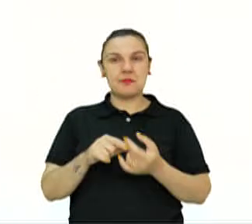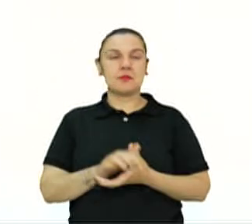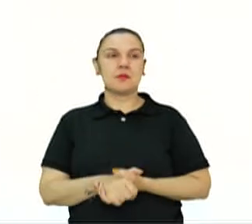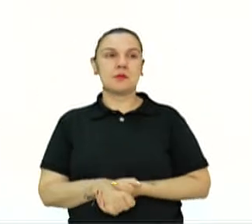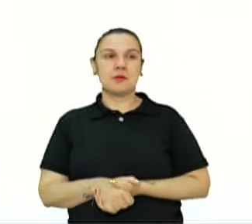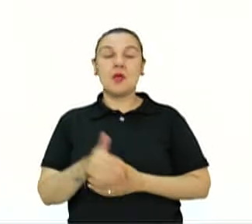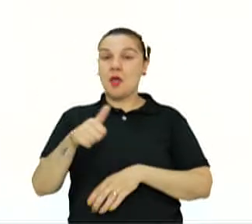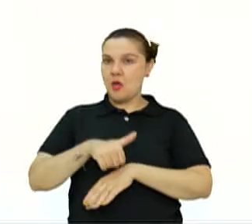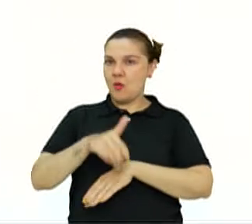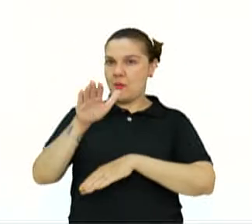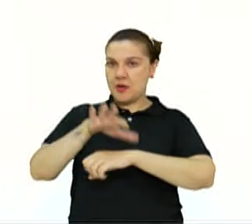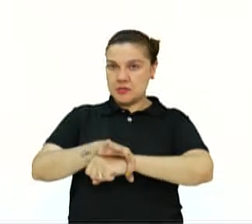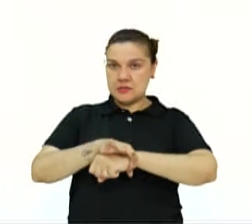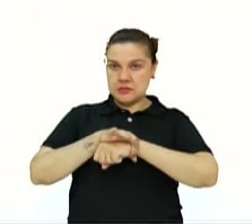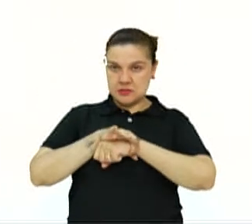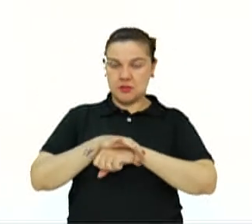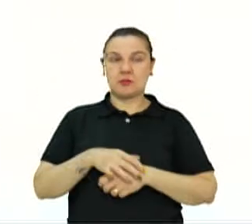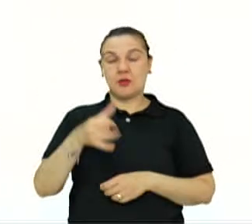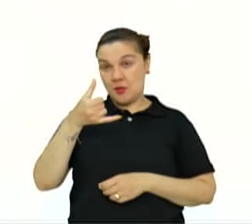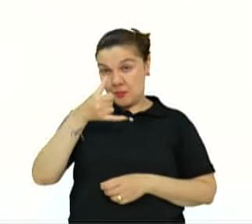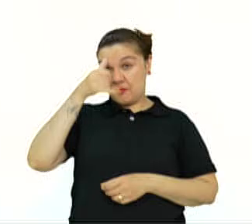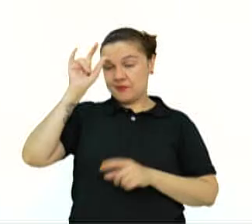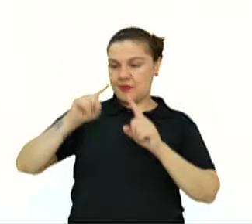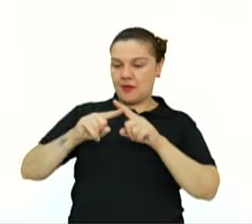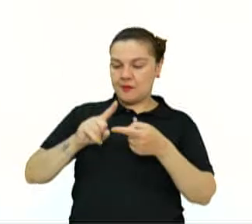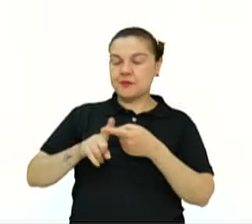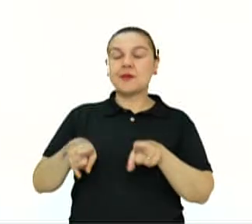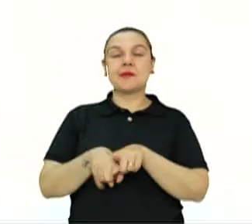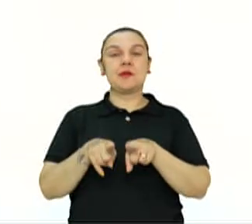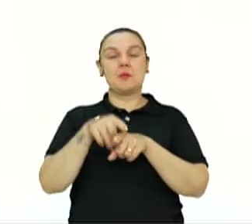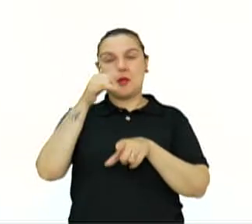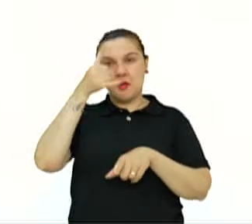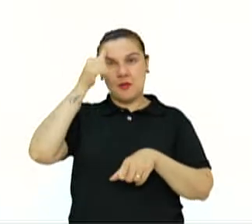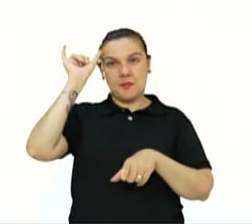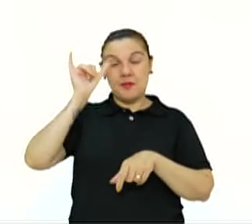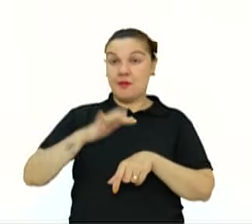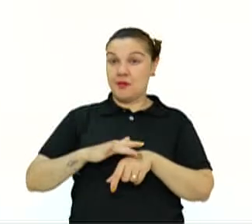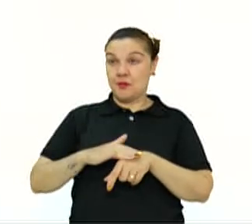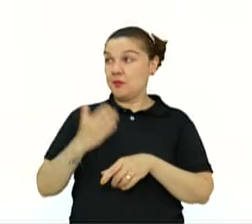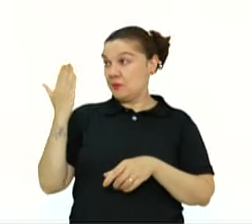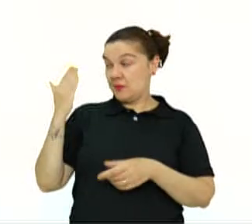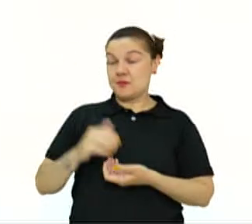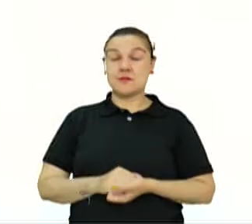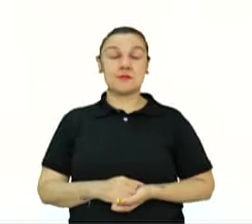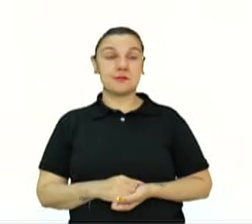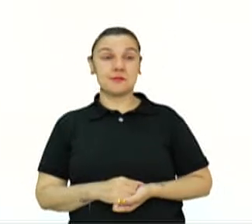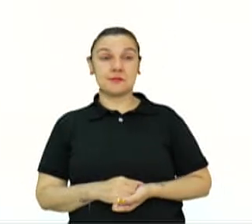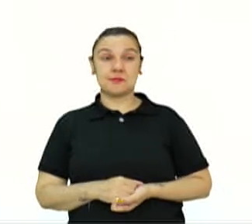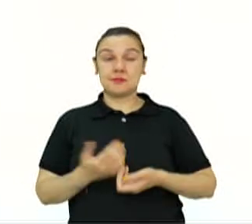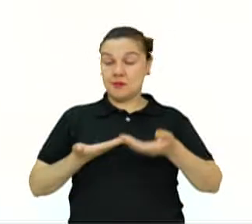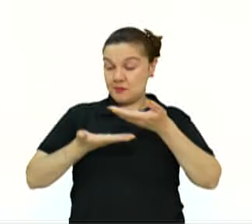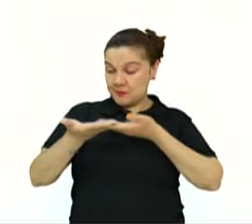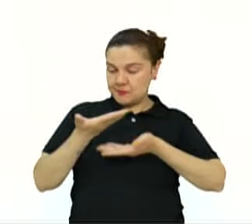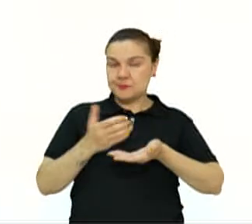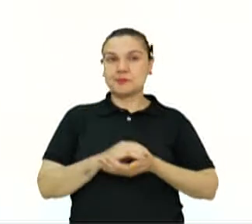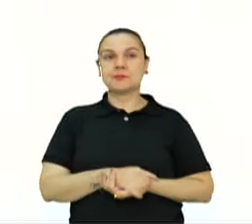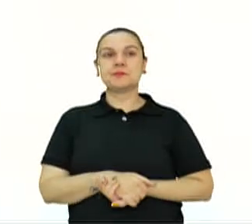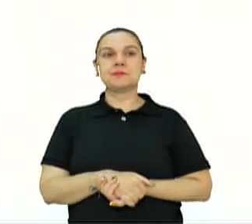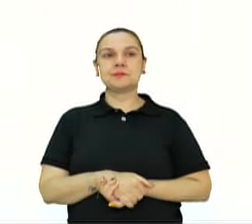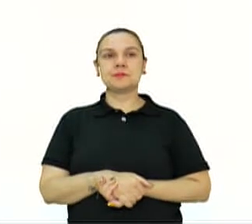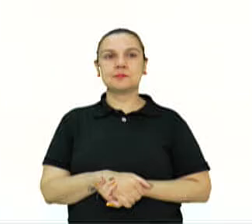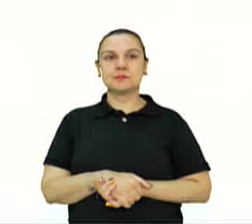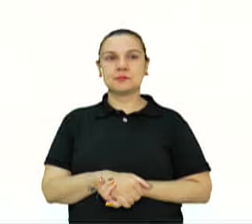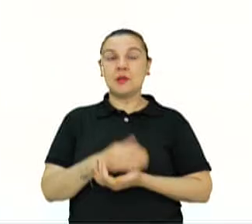método mais seguro contra a gravidez e também contra essas ISTs. E o tratamento delas, né,